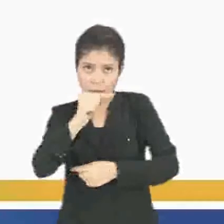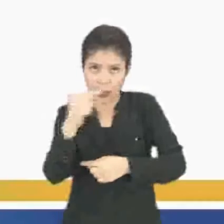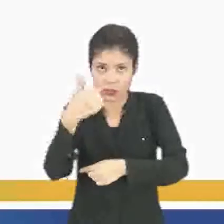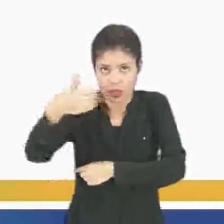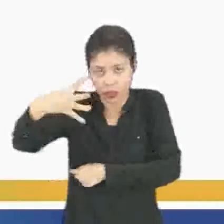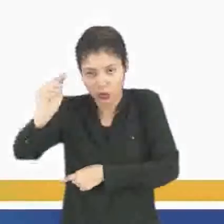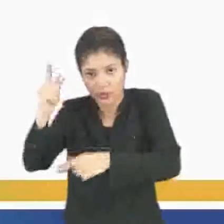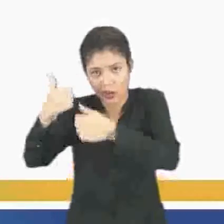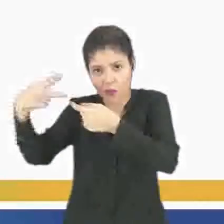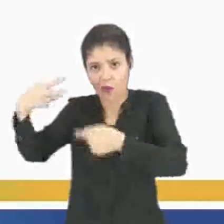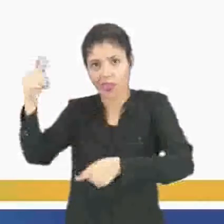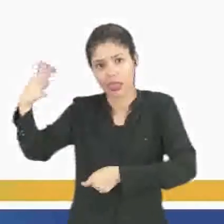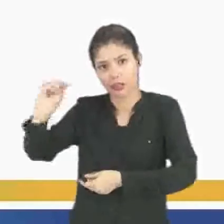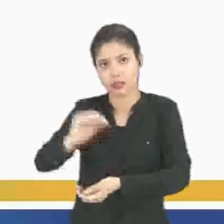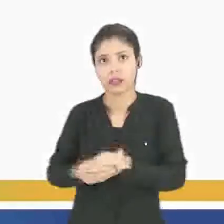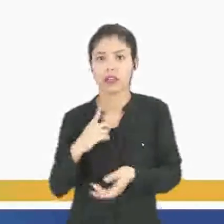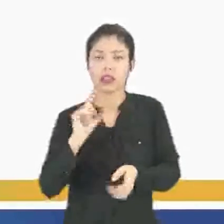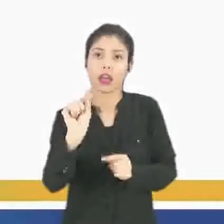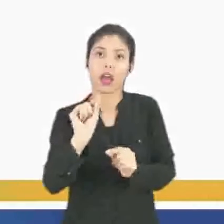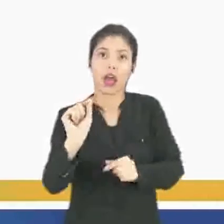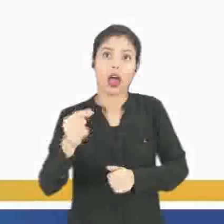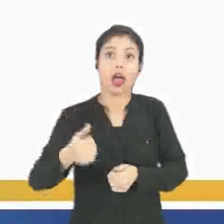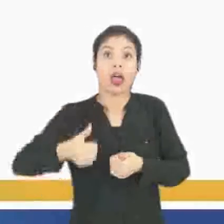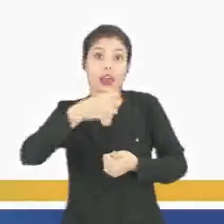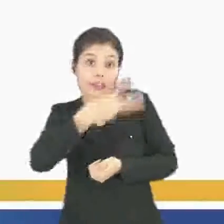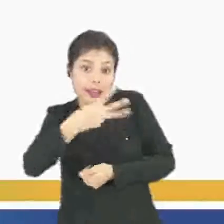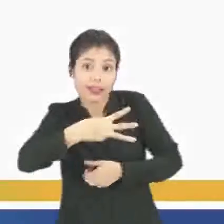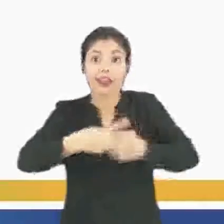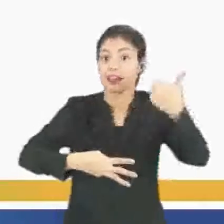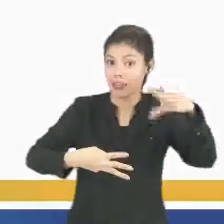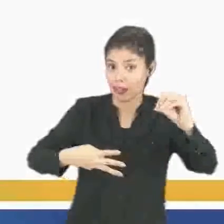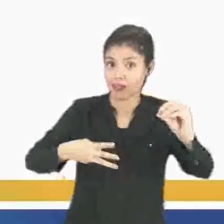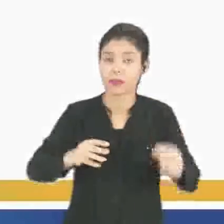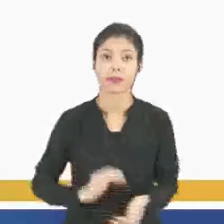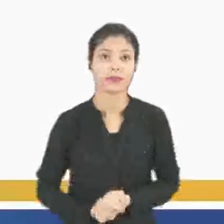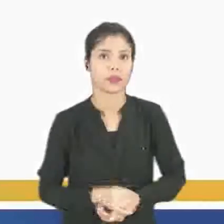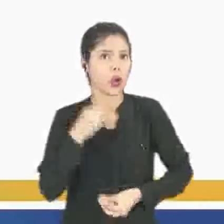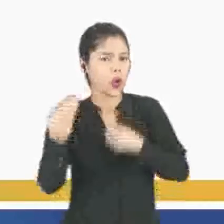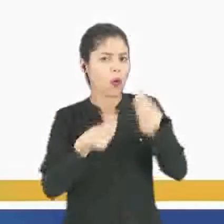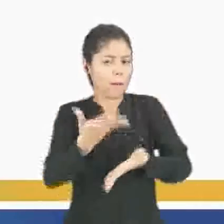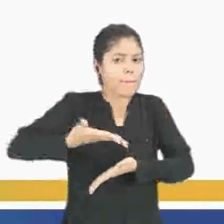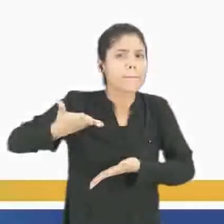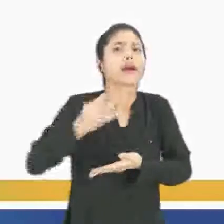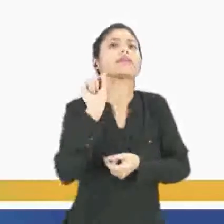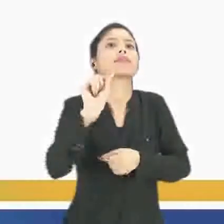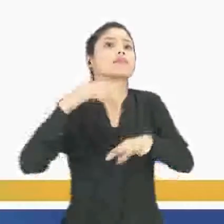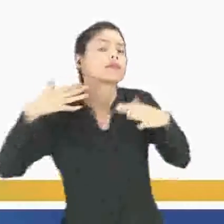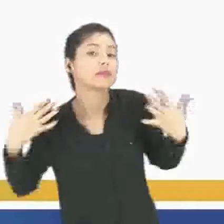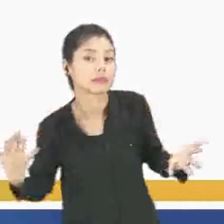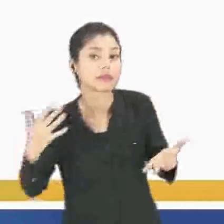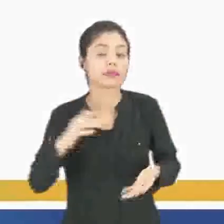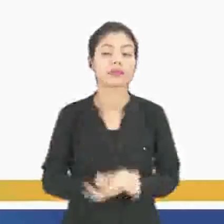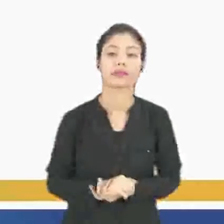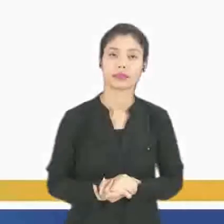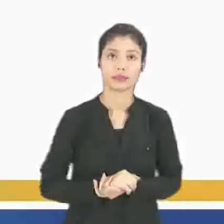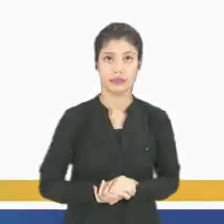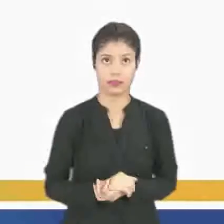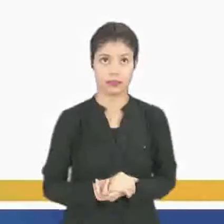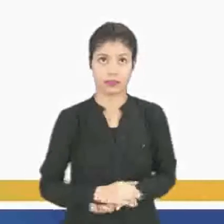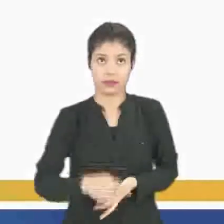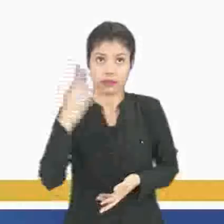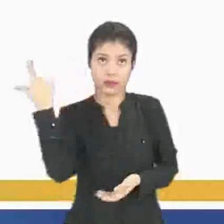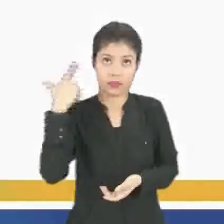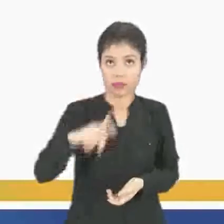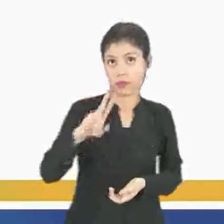Então, nesse exemplo particular, as coordenadas de x de B é 3 e 10. Com base nisso, certo? É que a